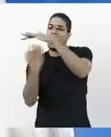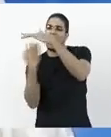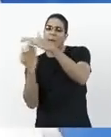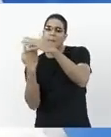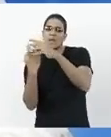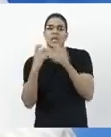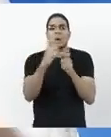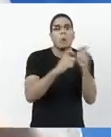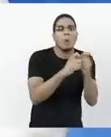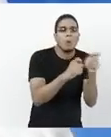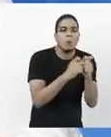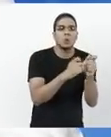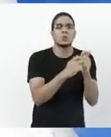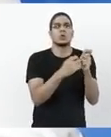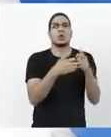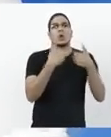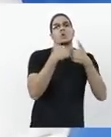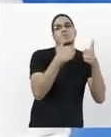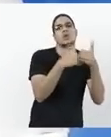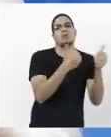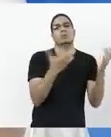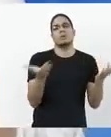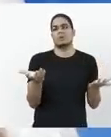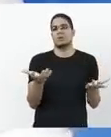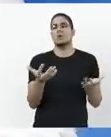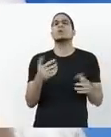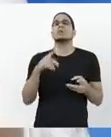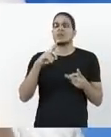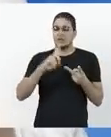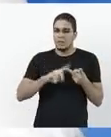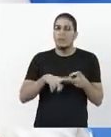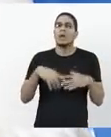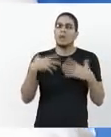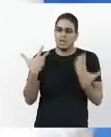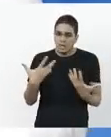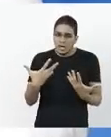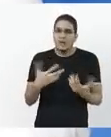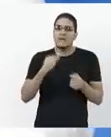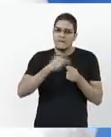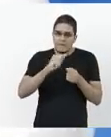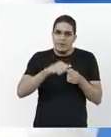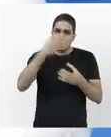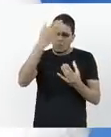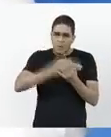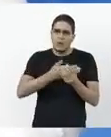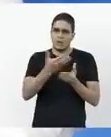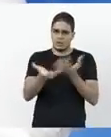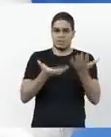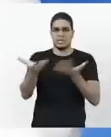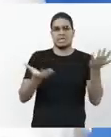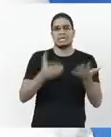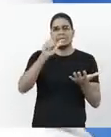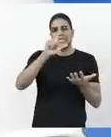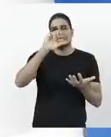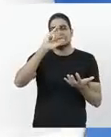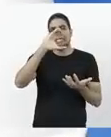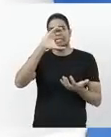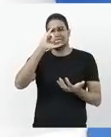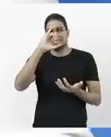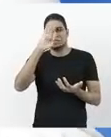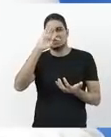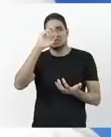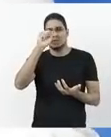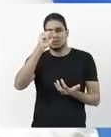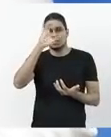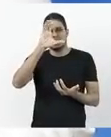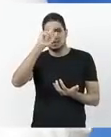a licitação. Não pode a Cetransbel ser a dona do sistema de transporte de Belém. Quero